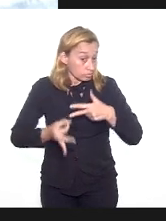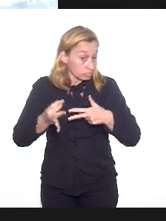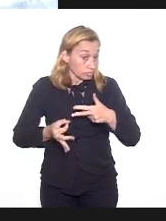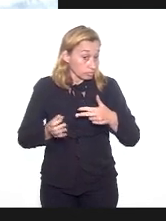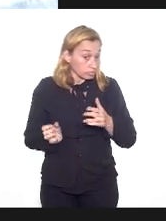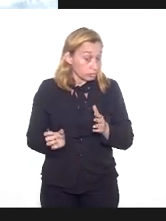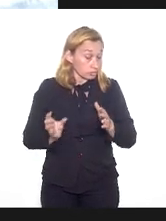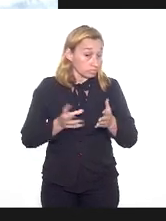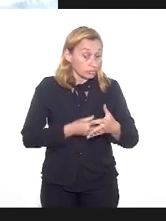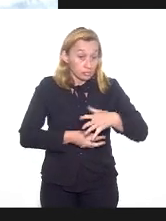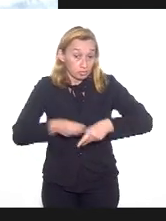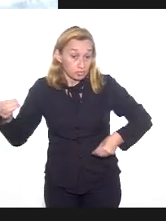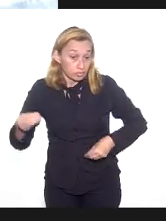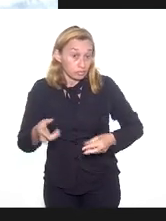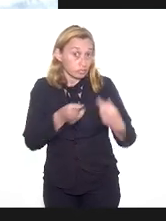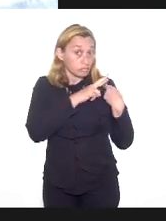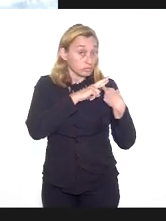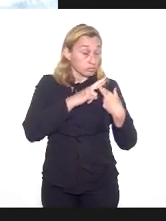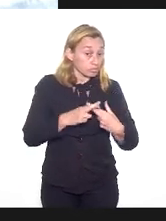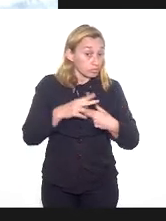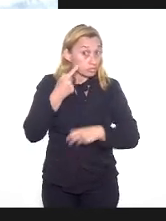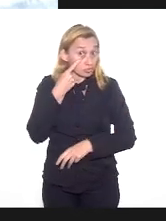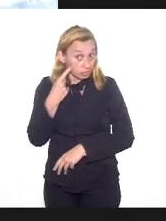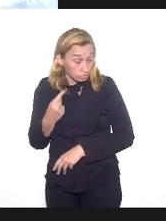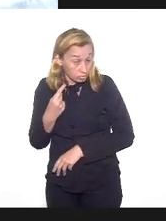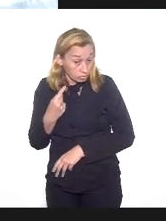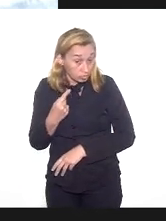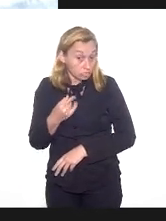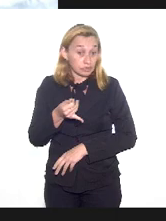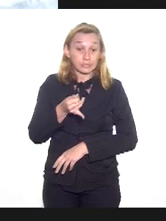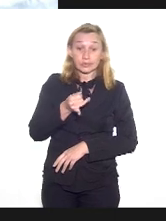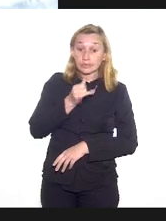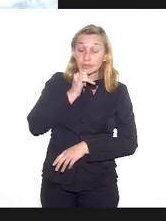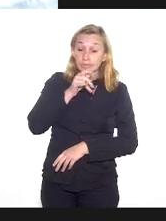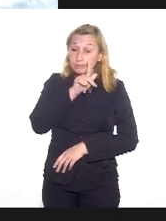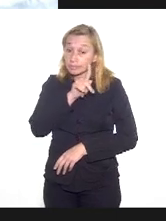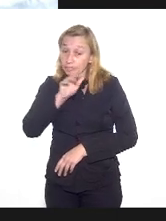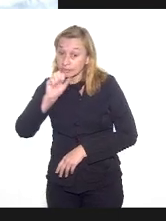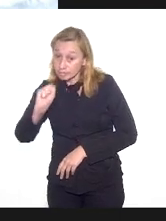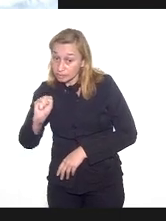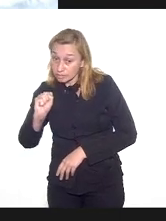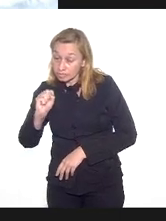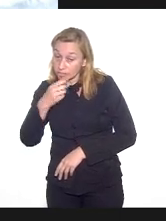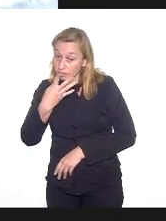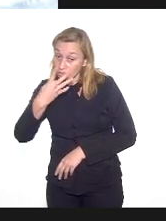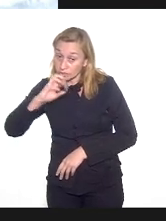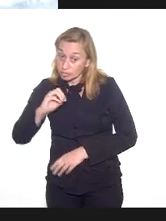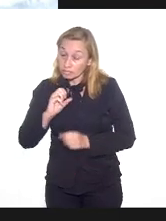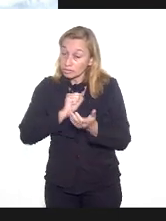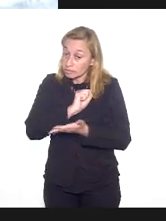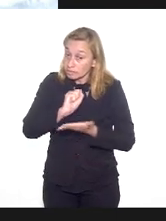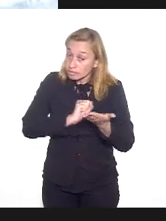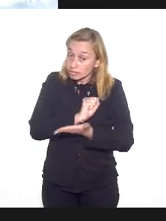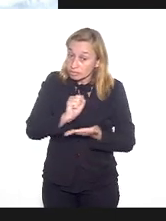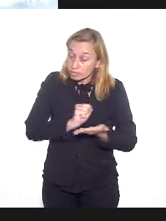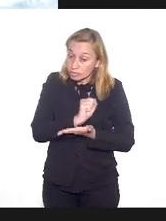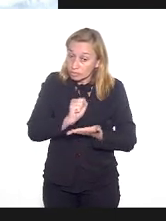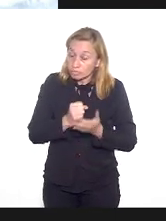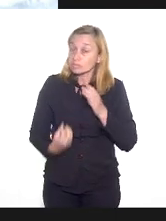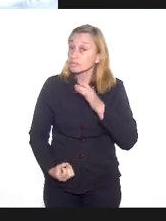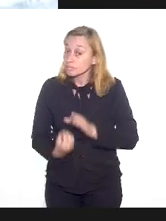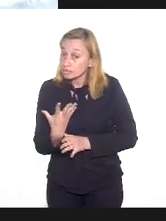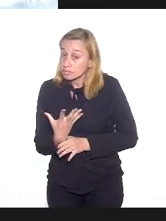das suas responsabilidades. A gente viu esse exemplo no PLC 40, em que basicamente quer-se